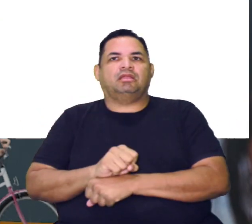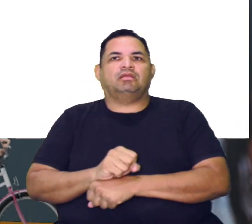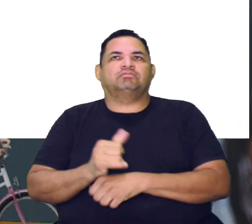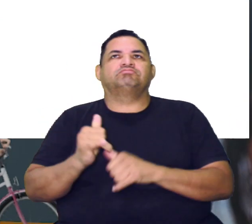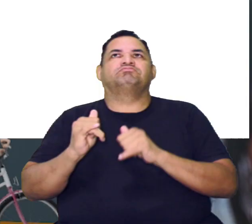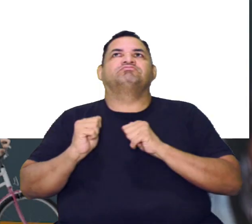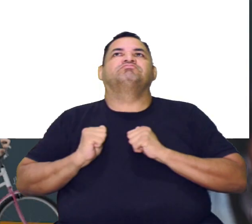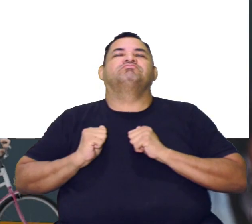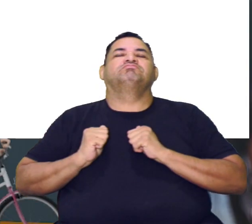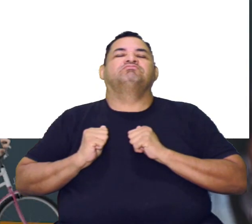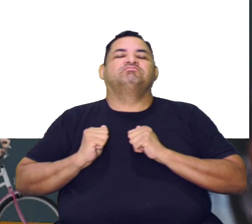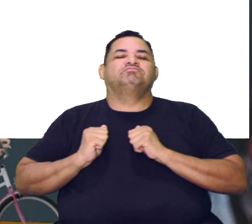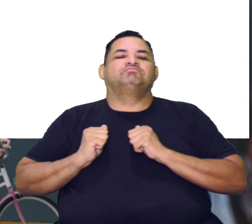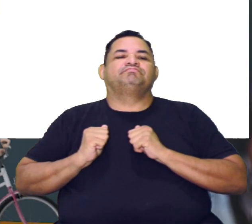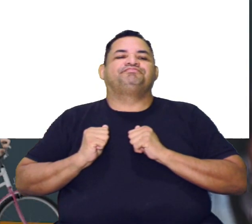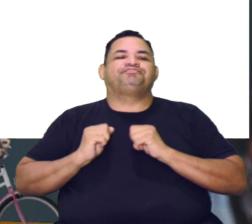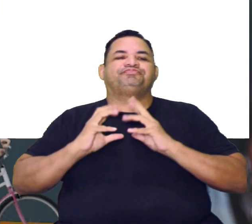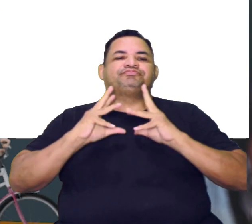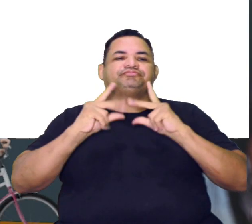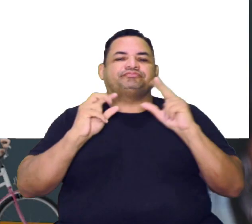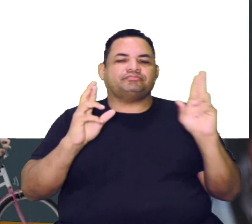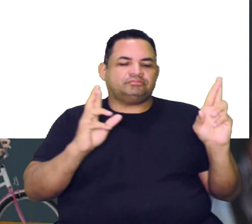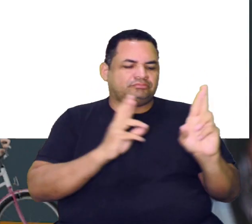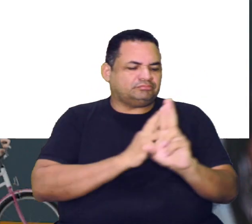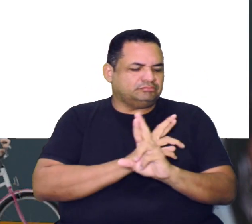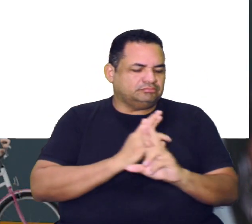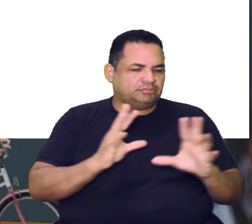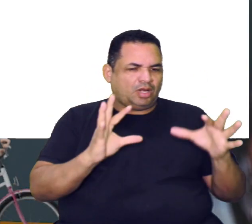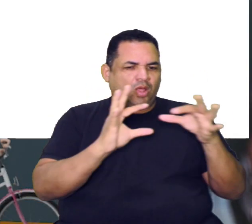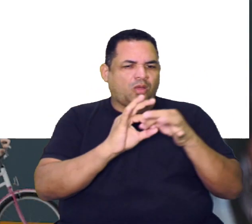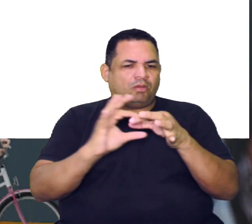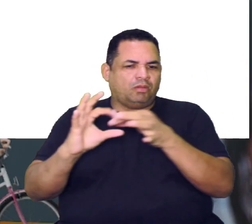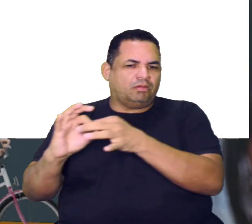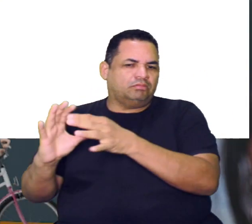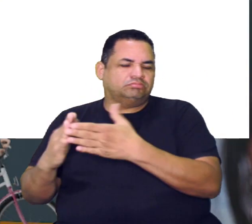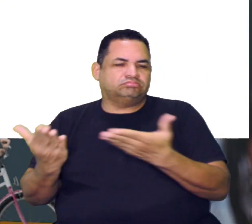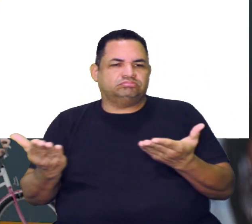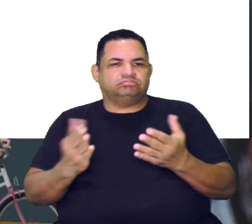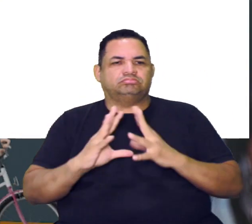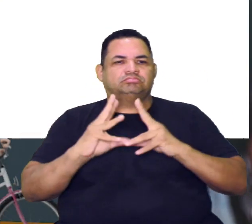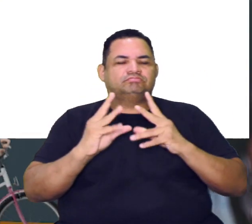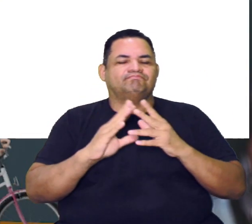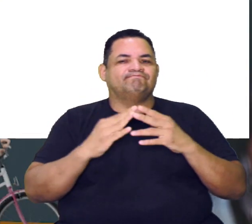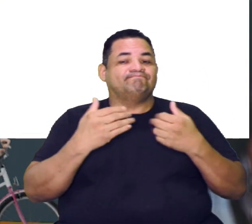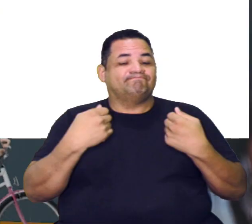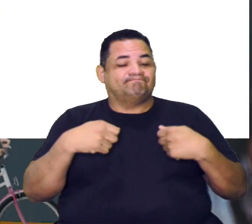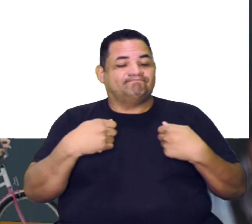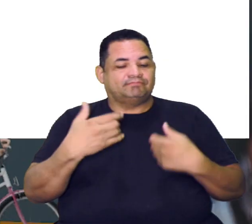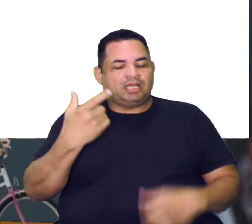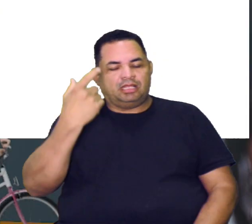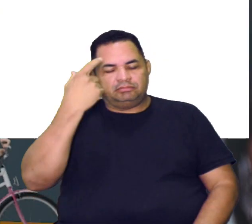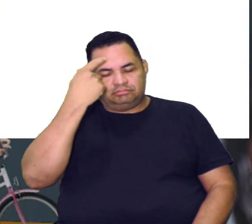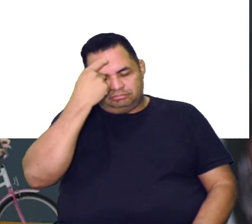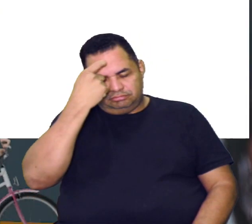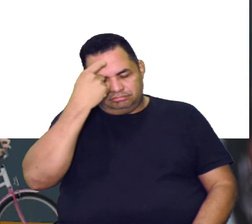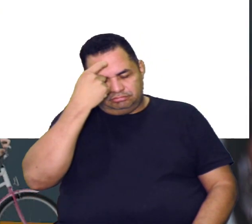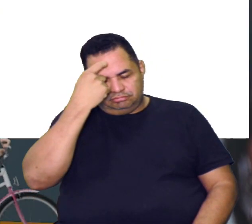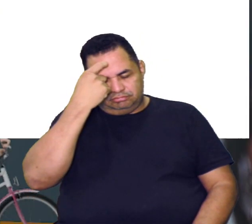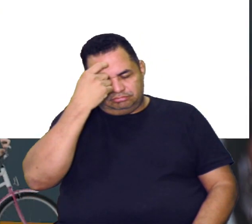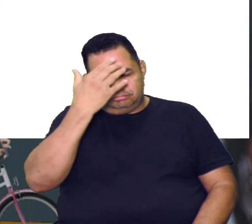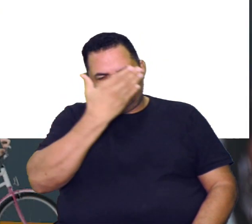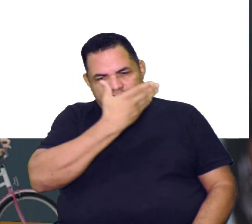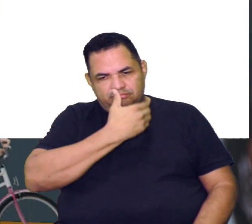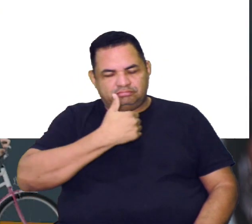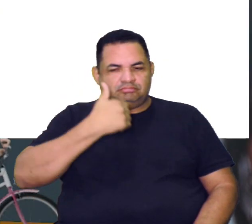como tudo está interligado, né, gente? Tudo interligado. E quanto mais rápido a gente tem essa consciência, melhor para a gente. Tá bom?